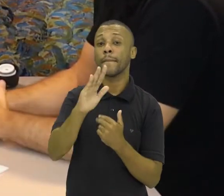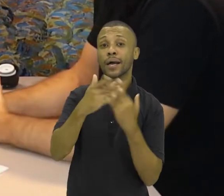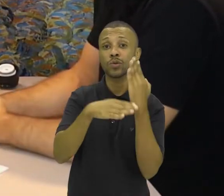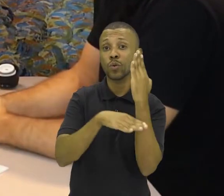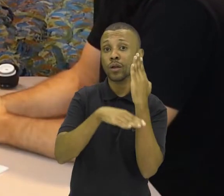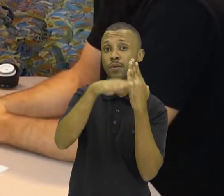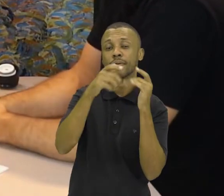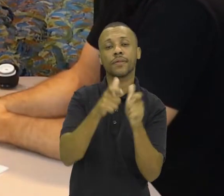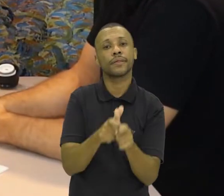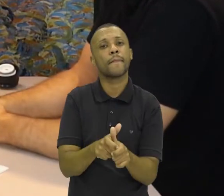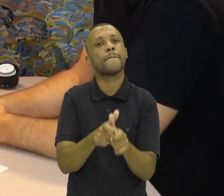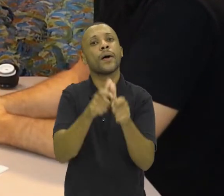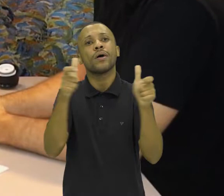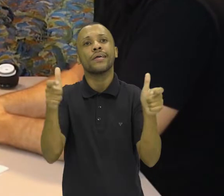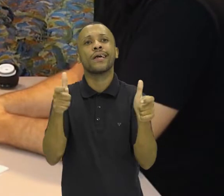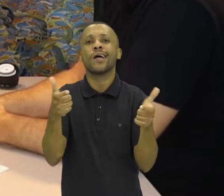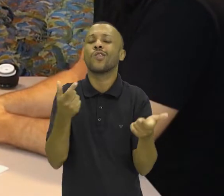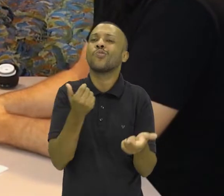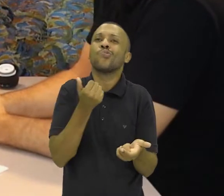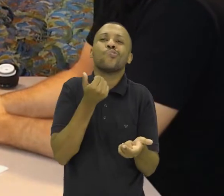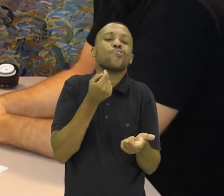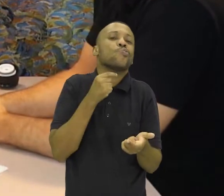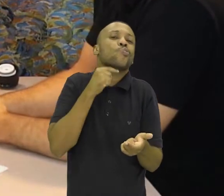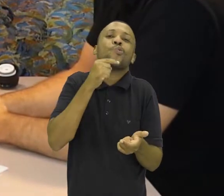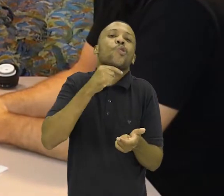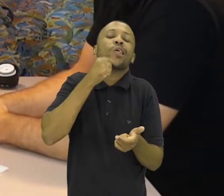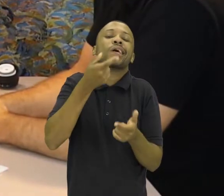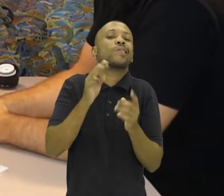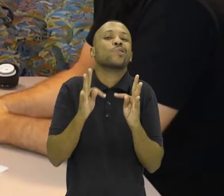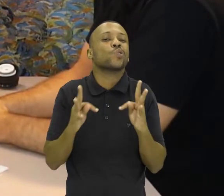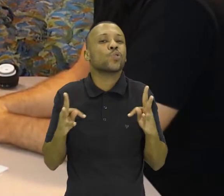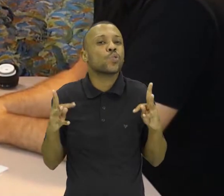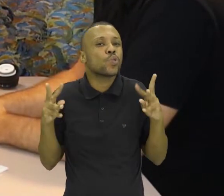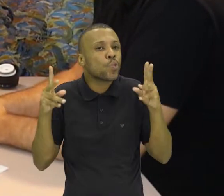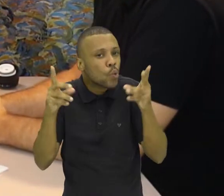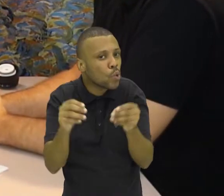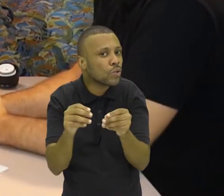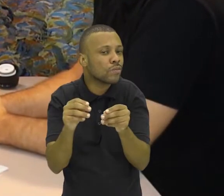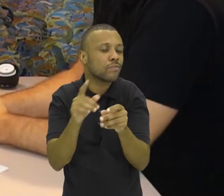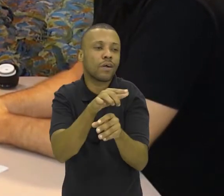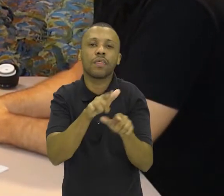elevador. E os elevadores, uma boa parte deles não funcionam. É tudo